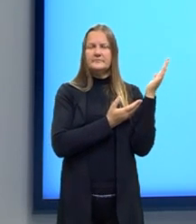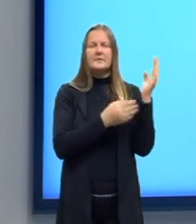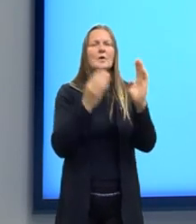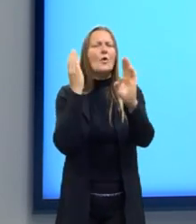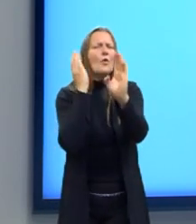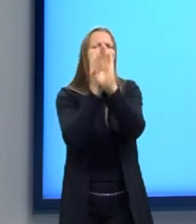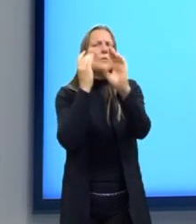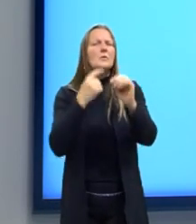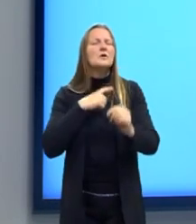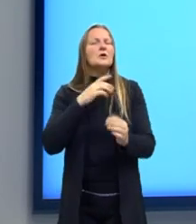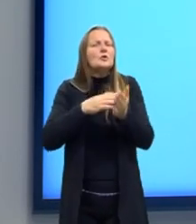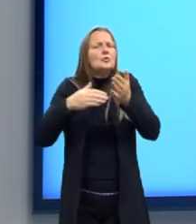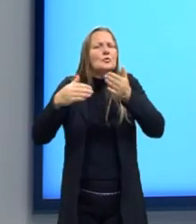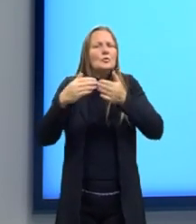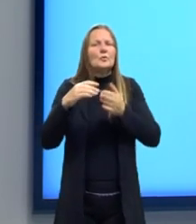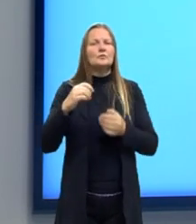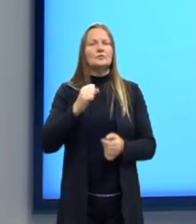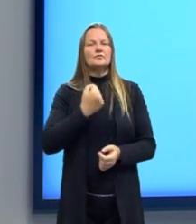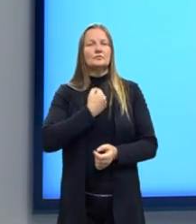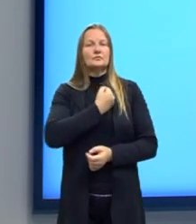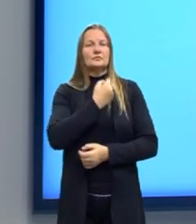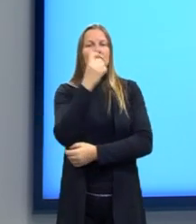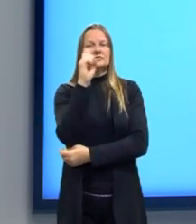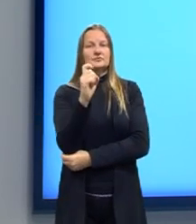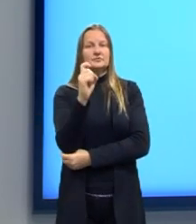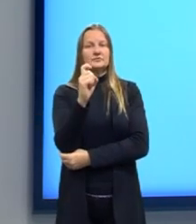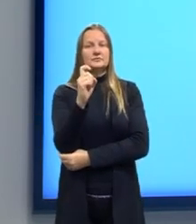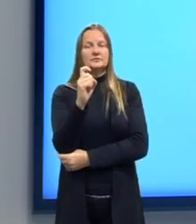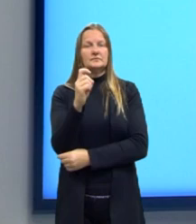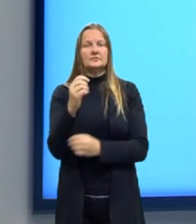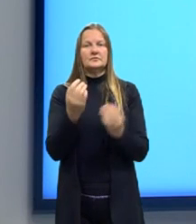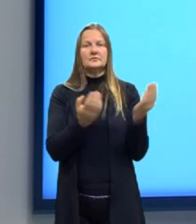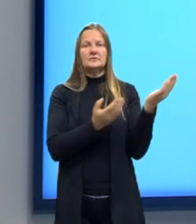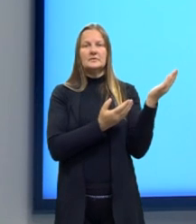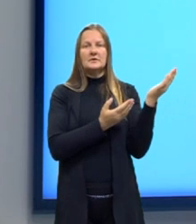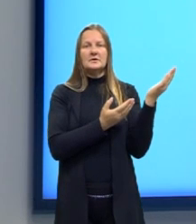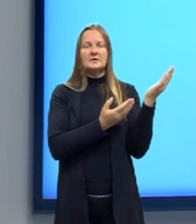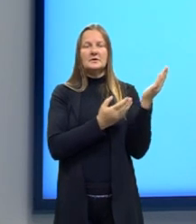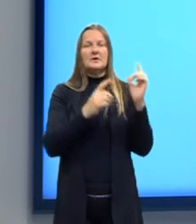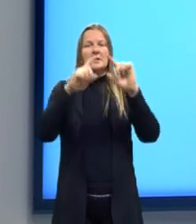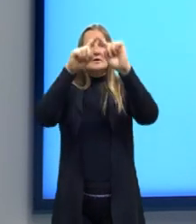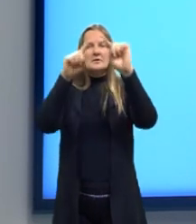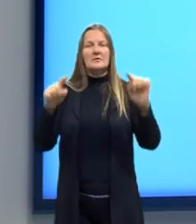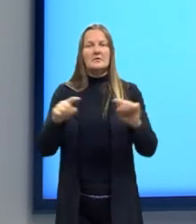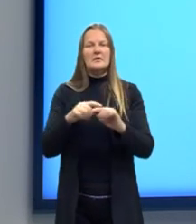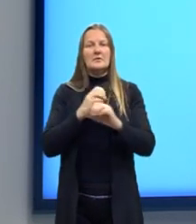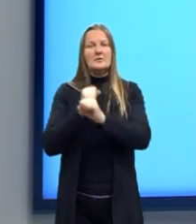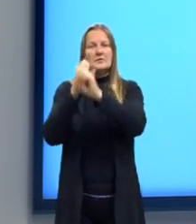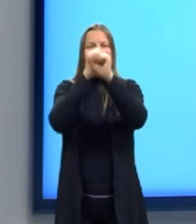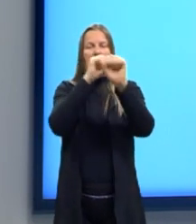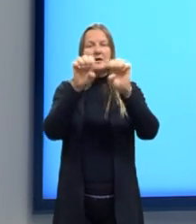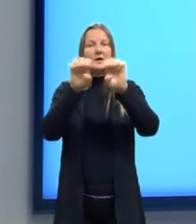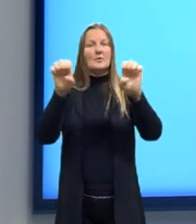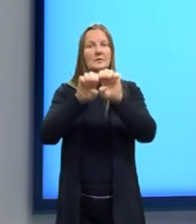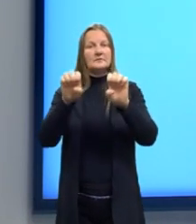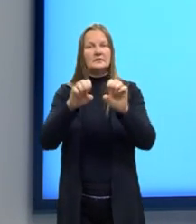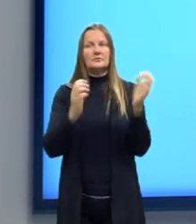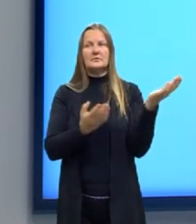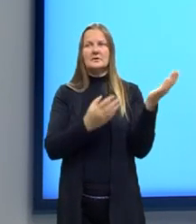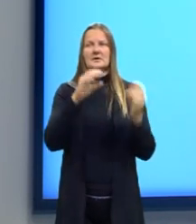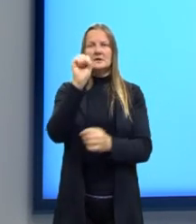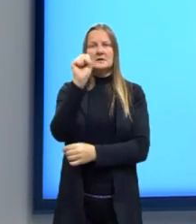todos os valores possíveis de X para a equação trigonométrica a seguir então nós temos